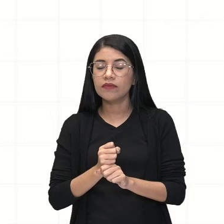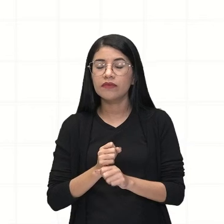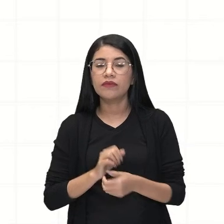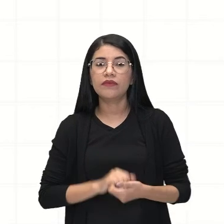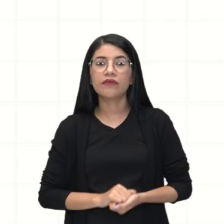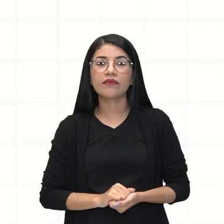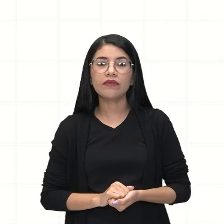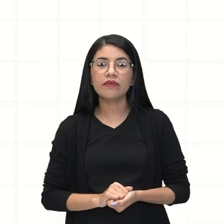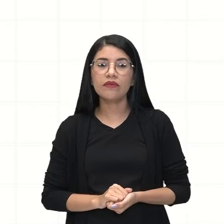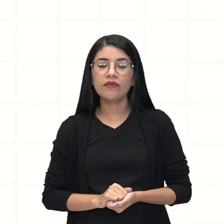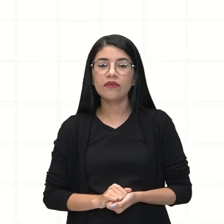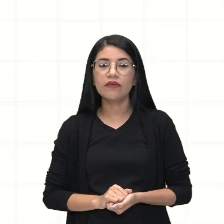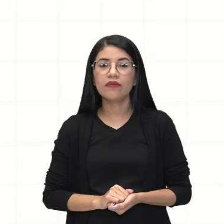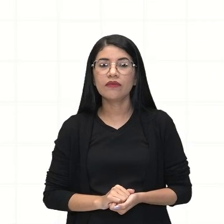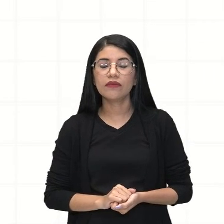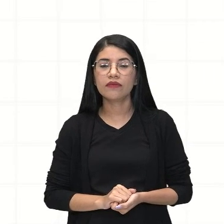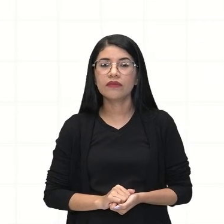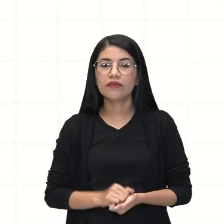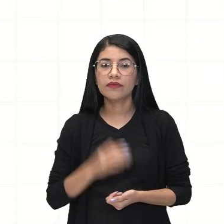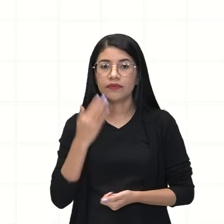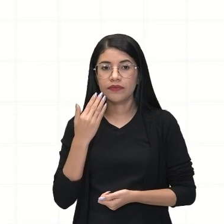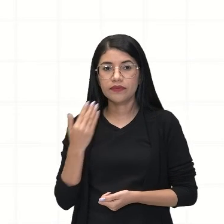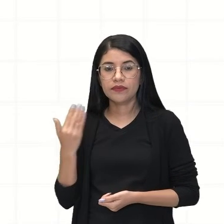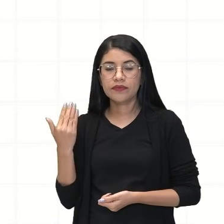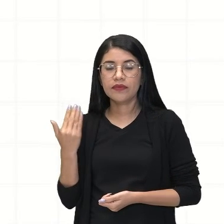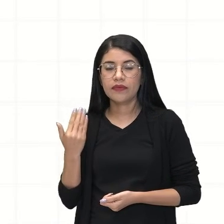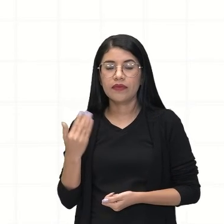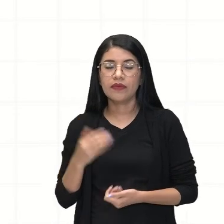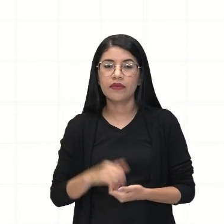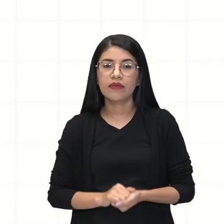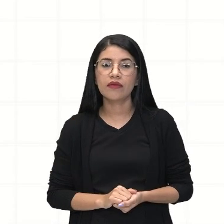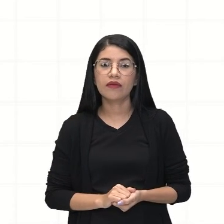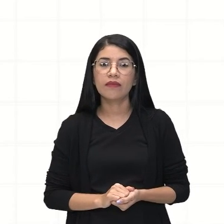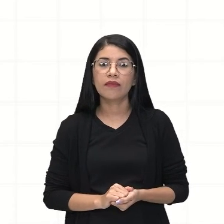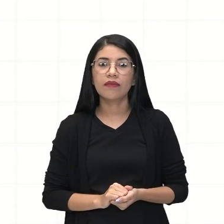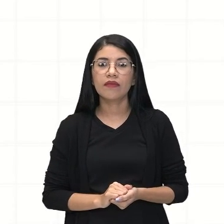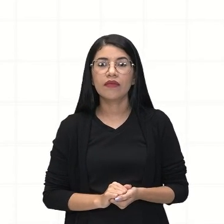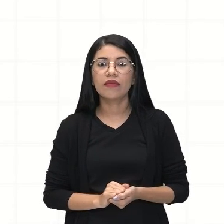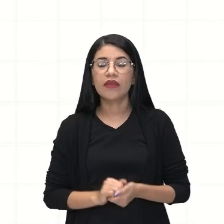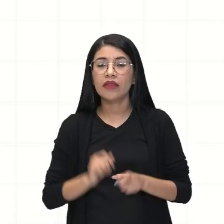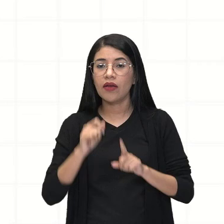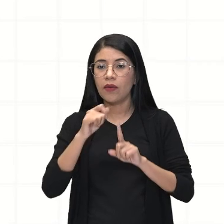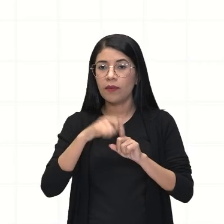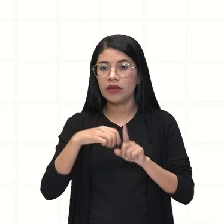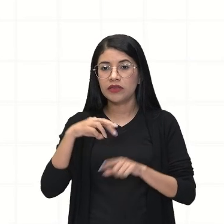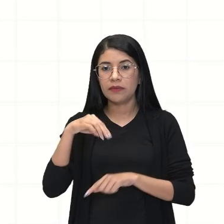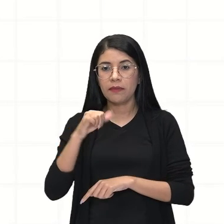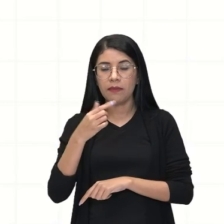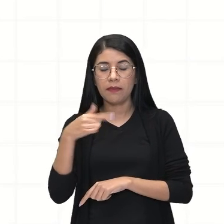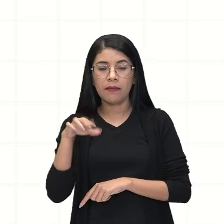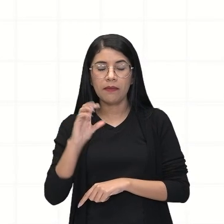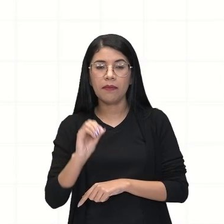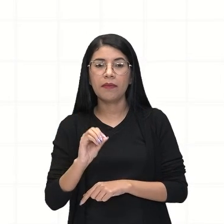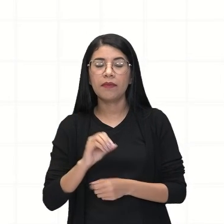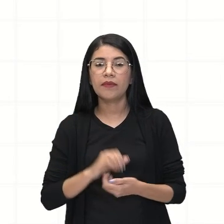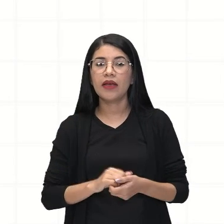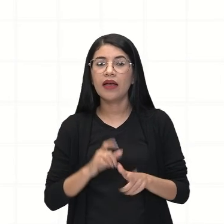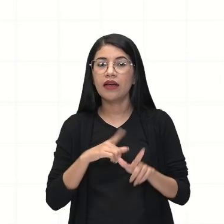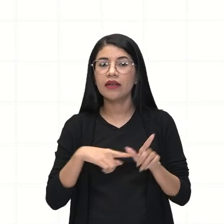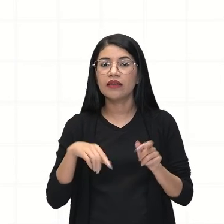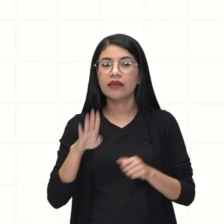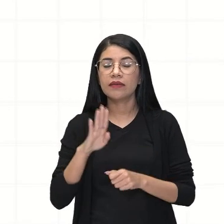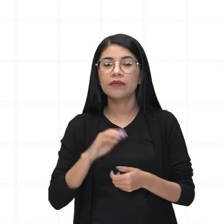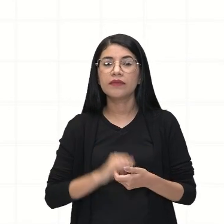né? Olha só, aqui respondia a letra A, que era o mês de março. Aí a letra B tem aí